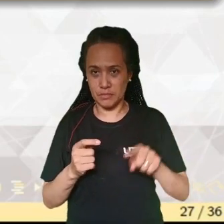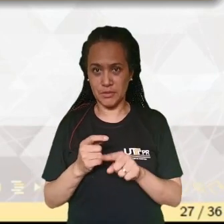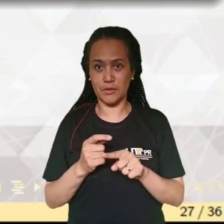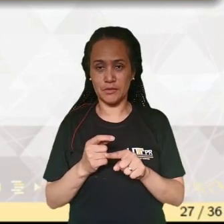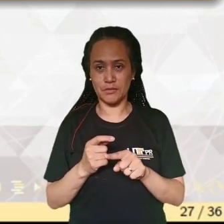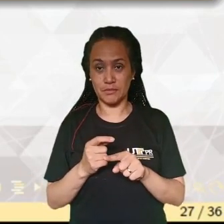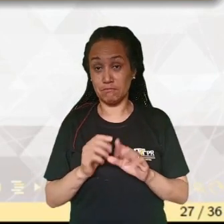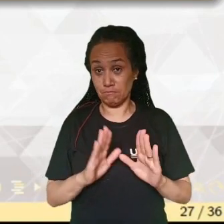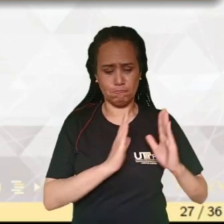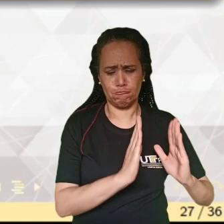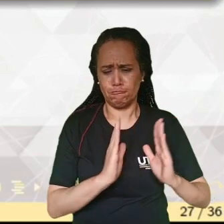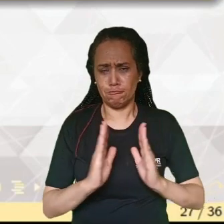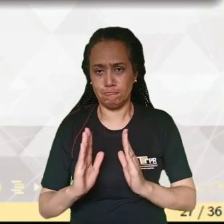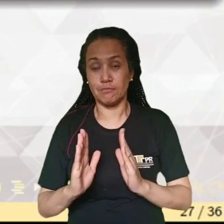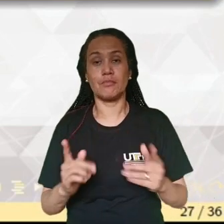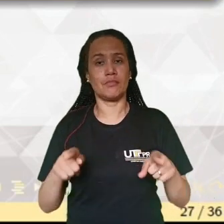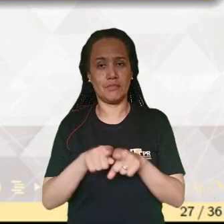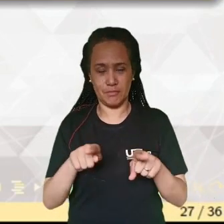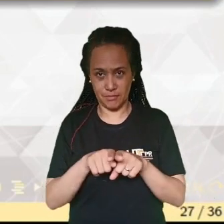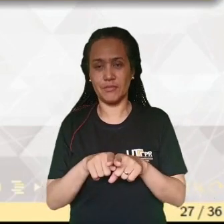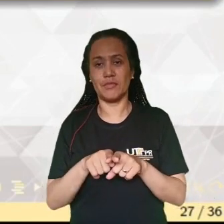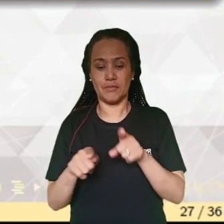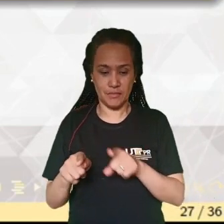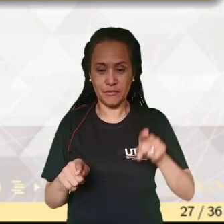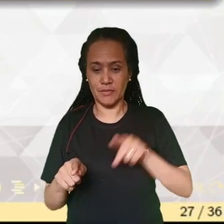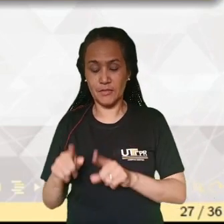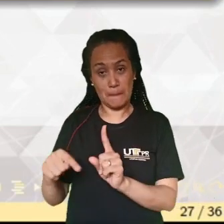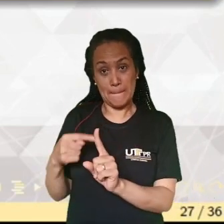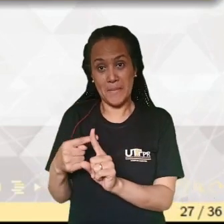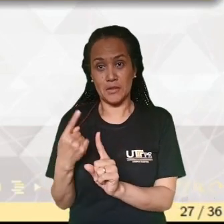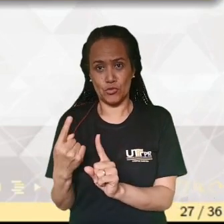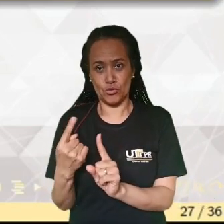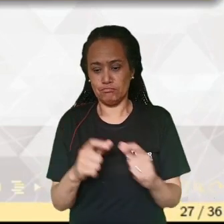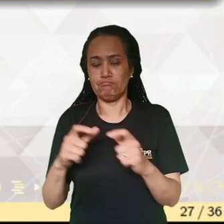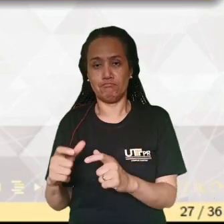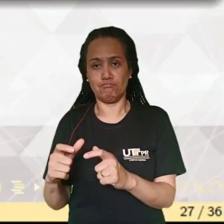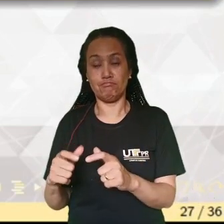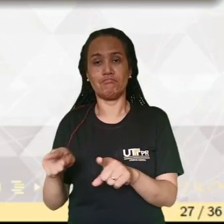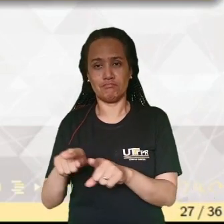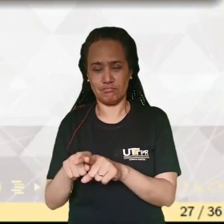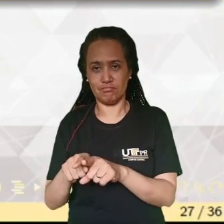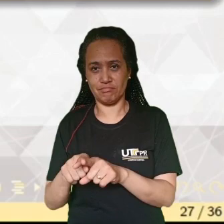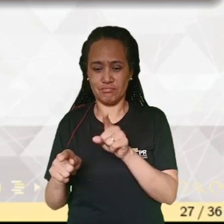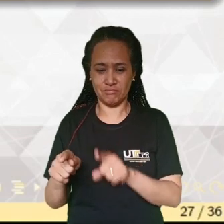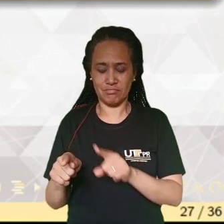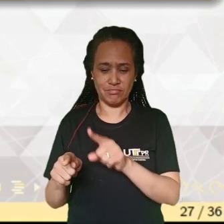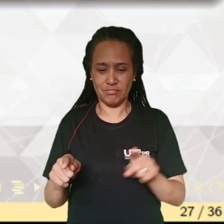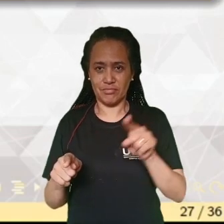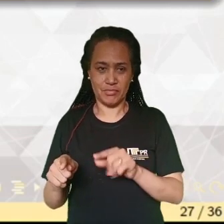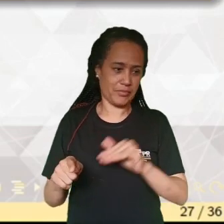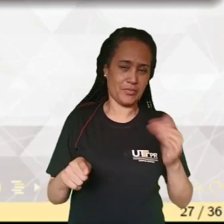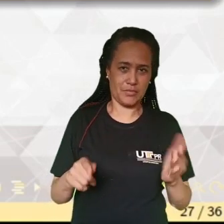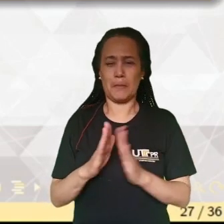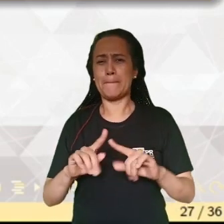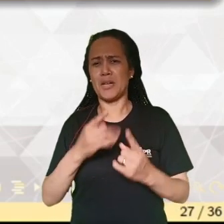na posição alfa, que é aquele grau, aquela a posição da ordem, e ele está em alfa mais 1, que é o da frente, e está em alfa